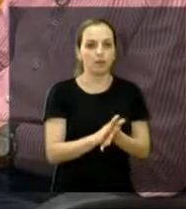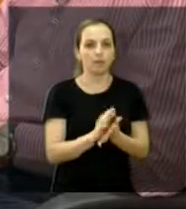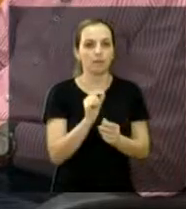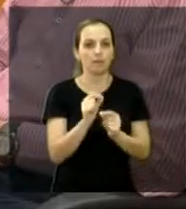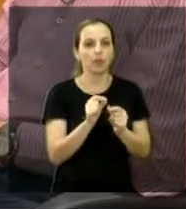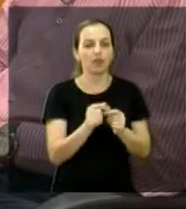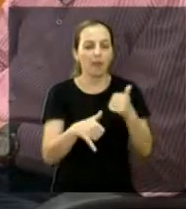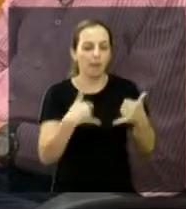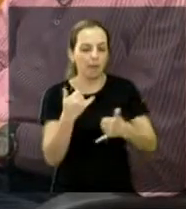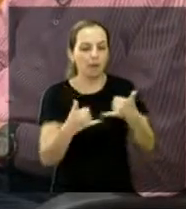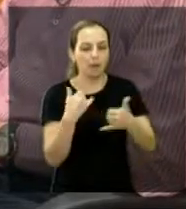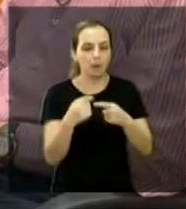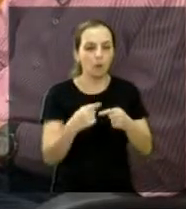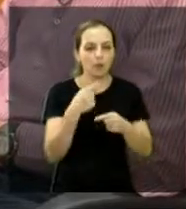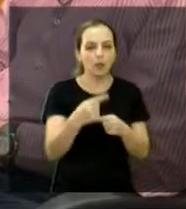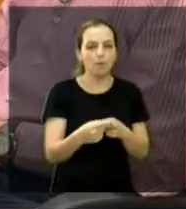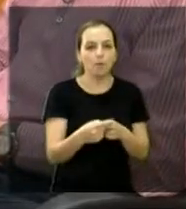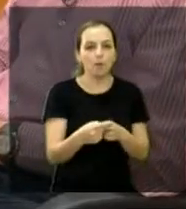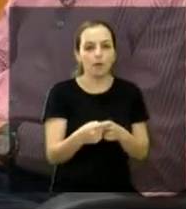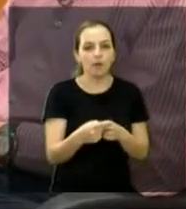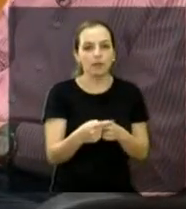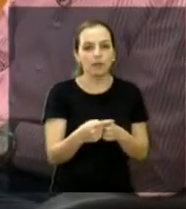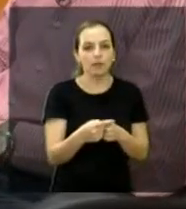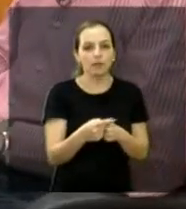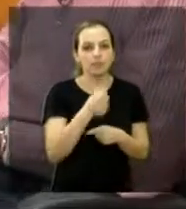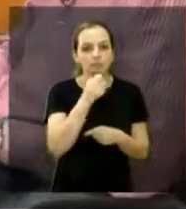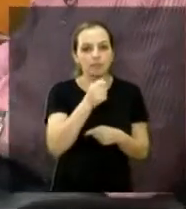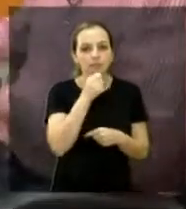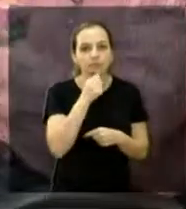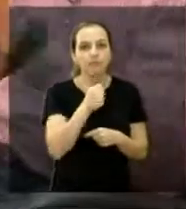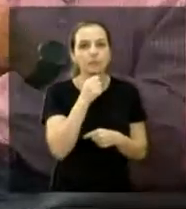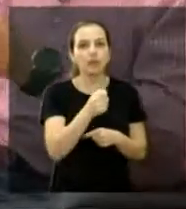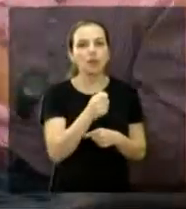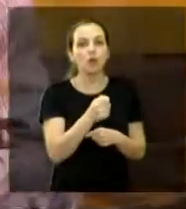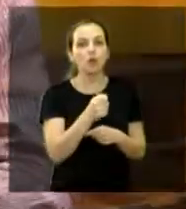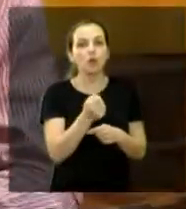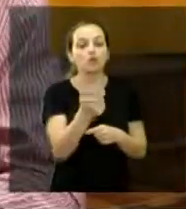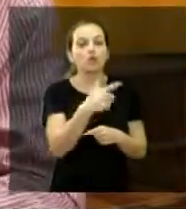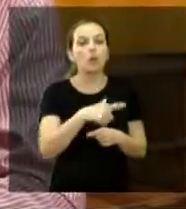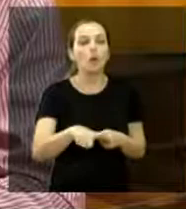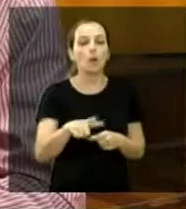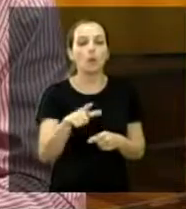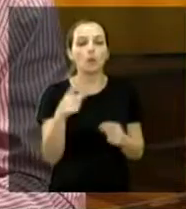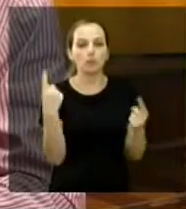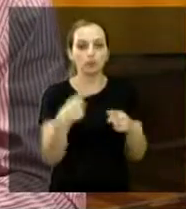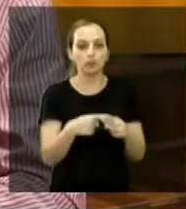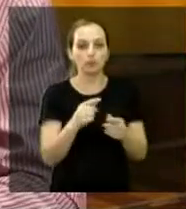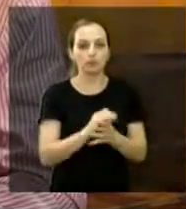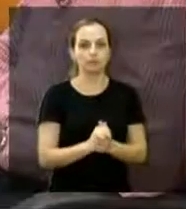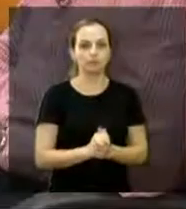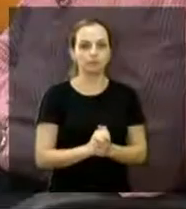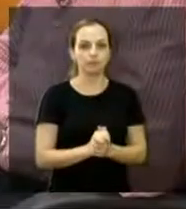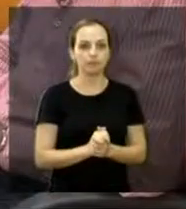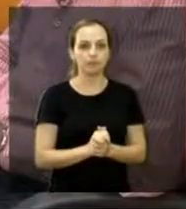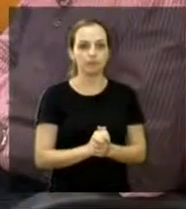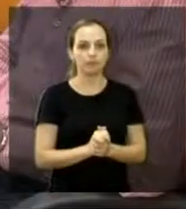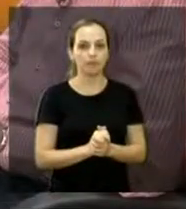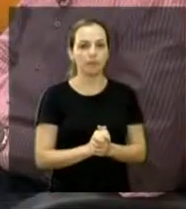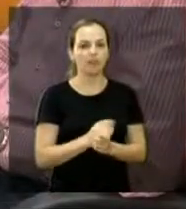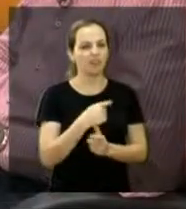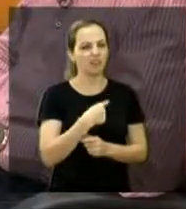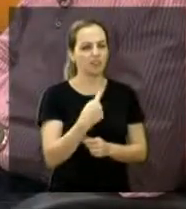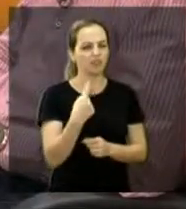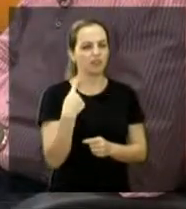estava o Wilson Luiz, você narrou metade do jogo, pelo menos. Exatamente, quase isso. De um jogo que não havia. O Wilson me falou, olha,